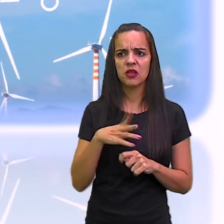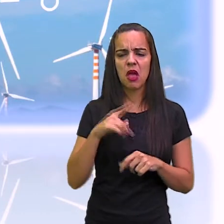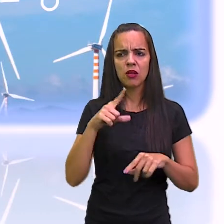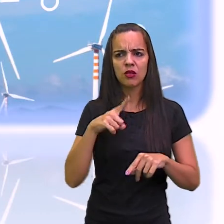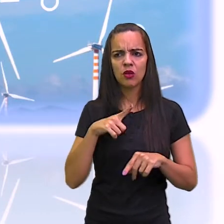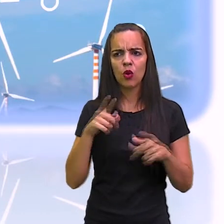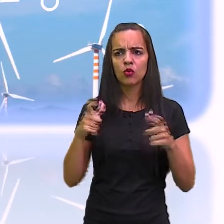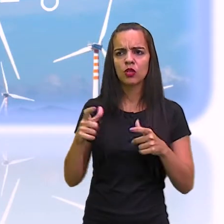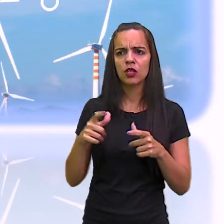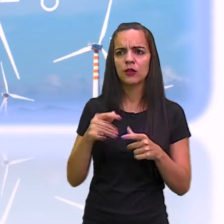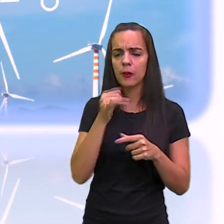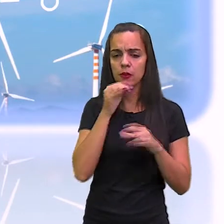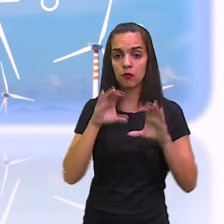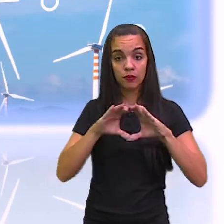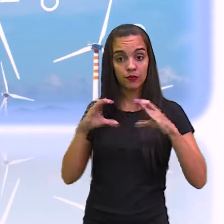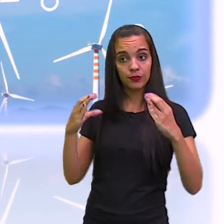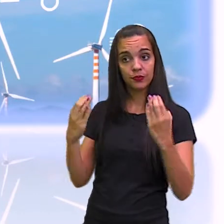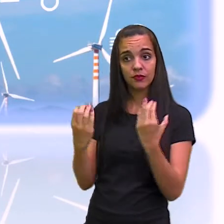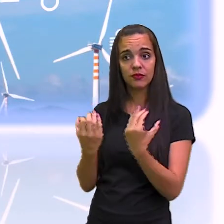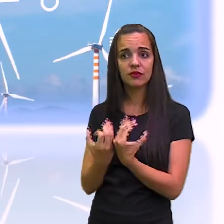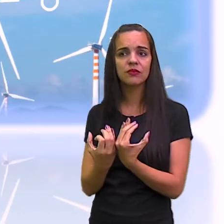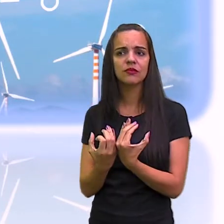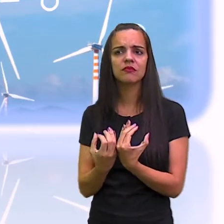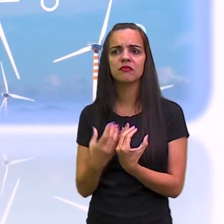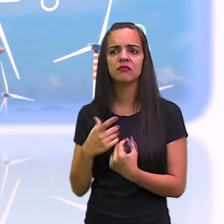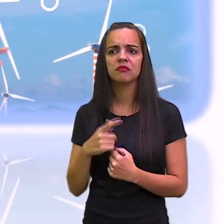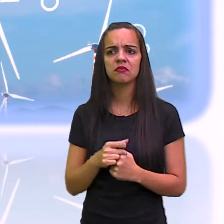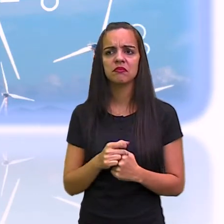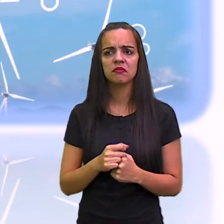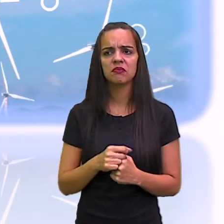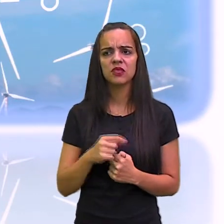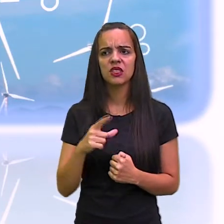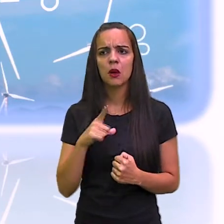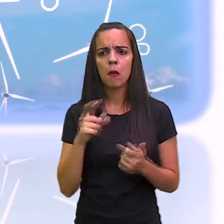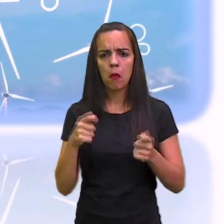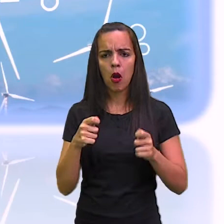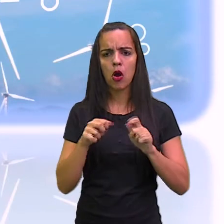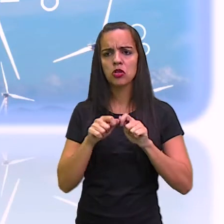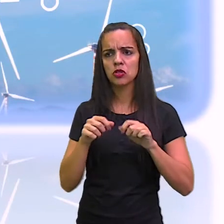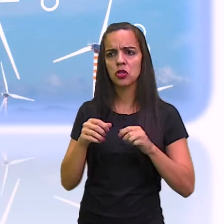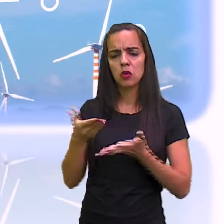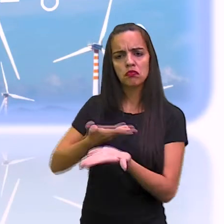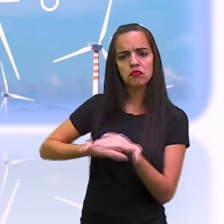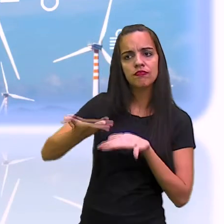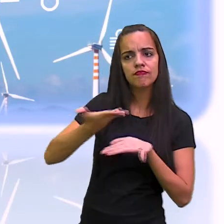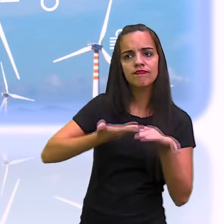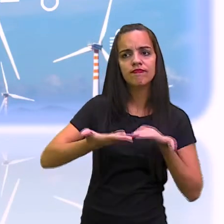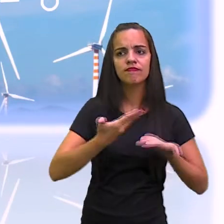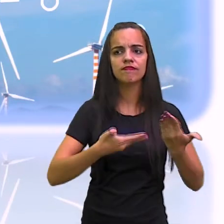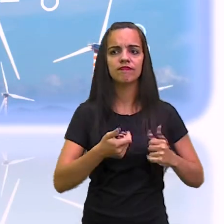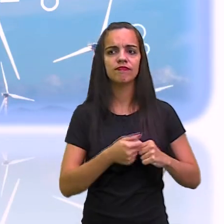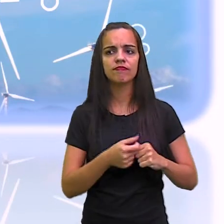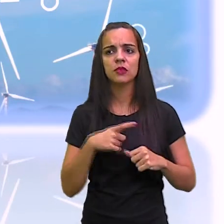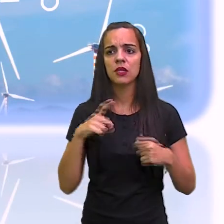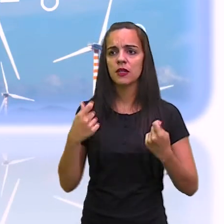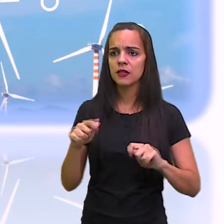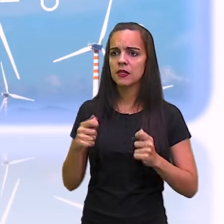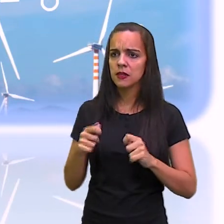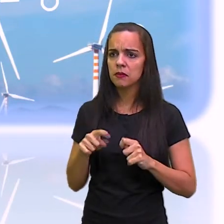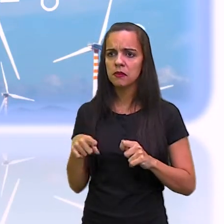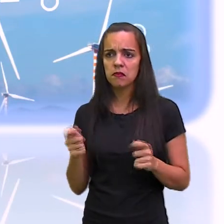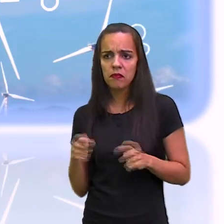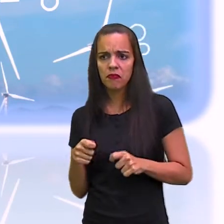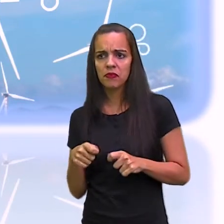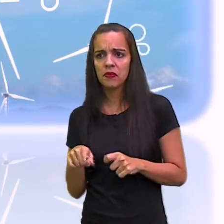deslocamento da comunidade, sendo compatível à permanência de atividades como agricultura